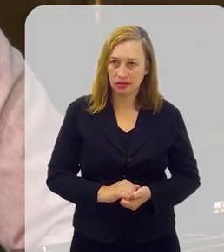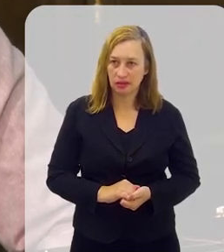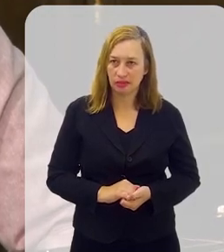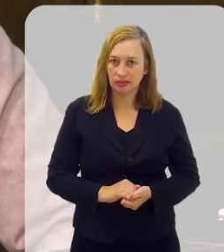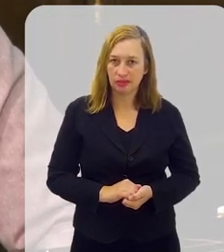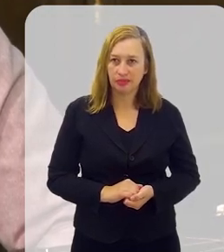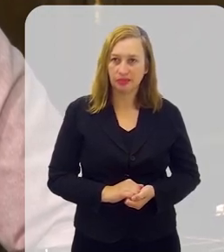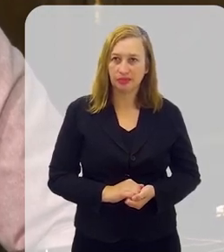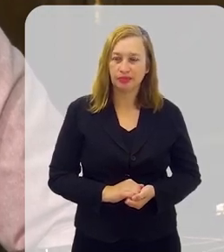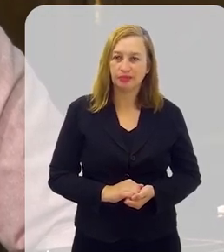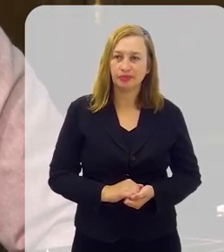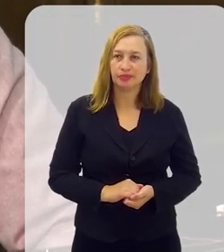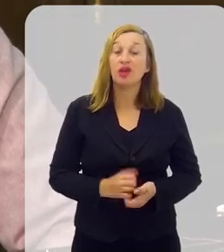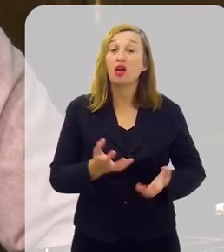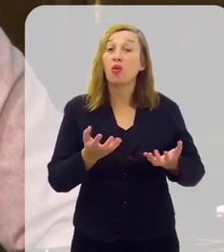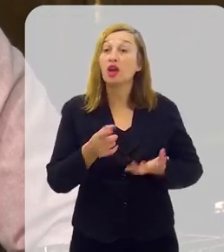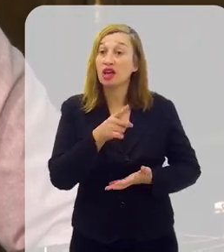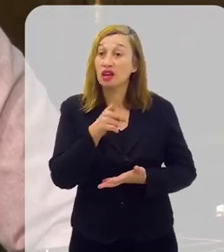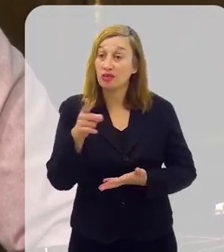@jorginhodomoficial.